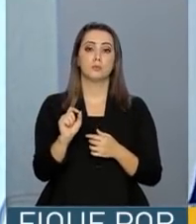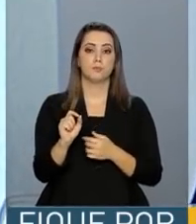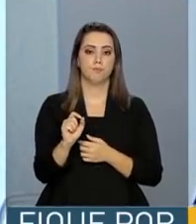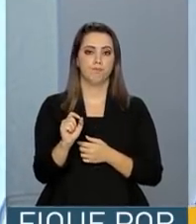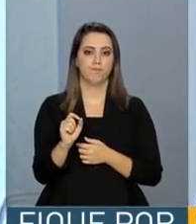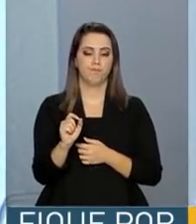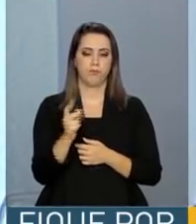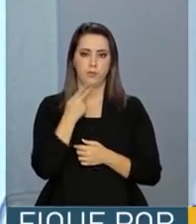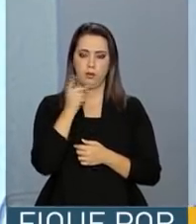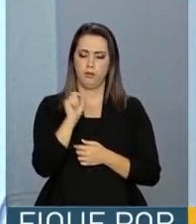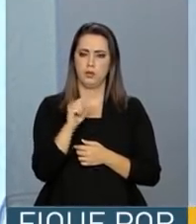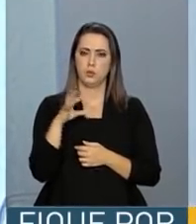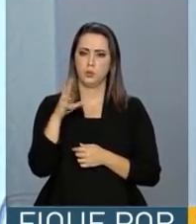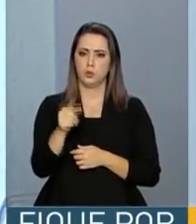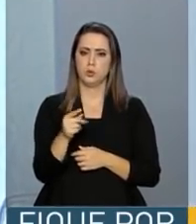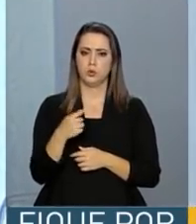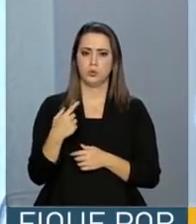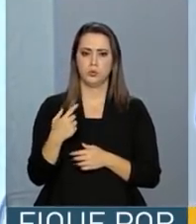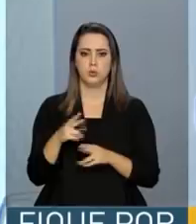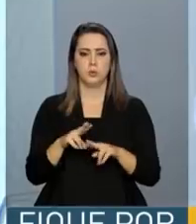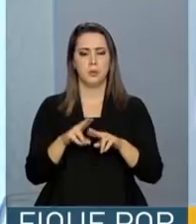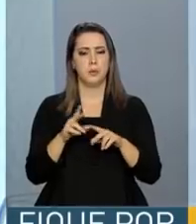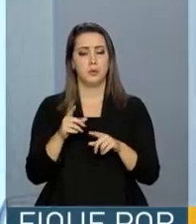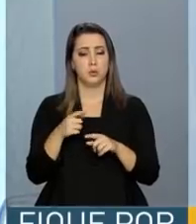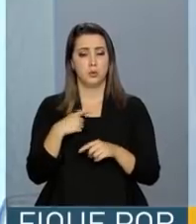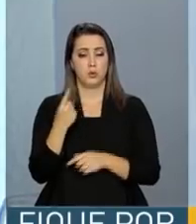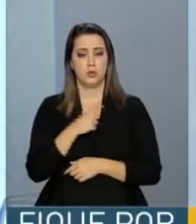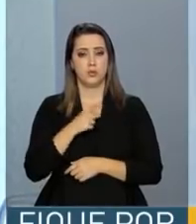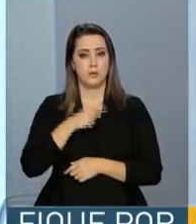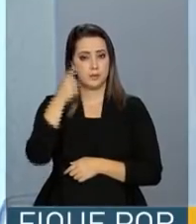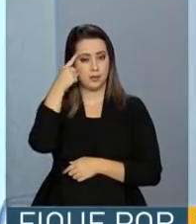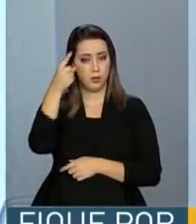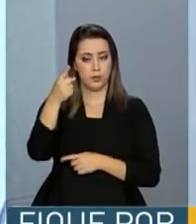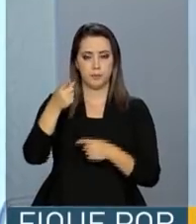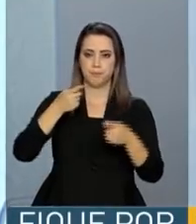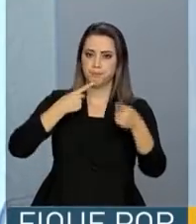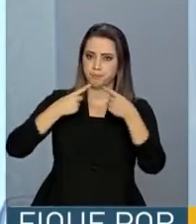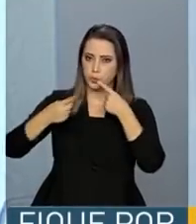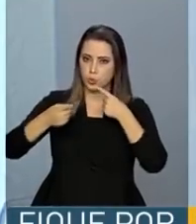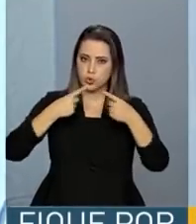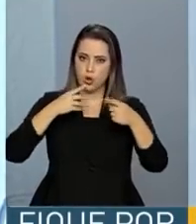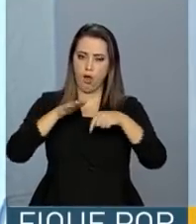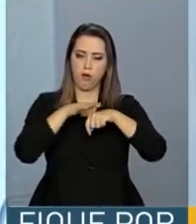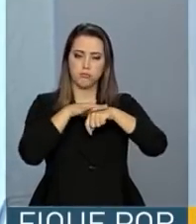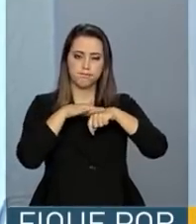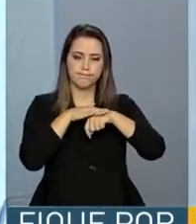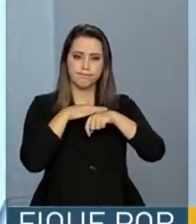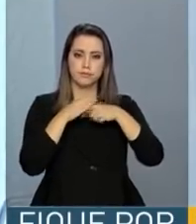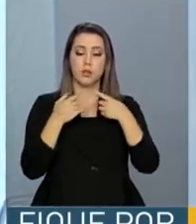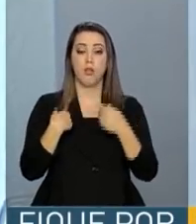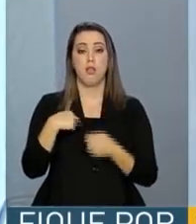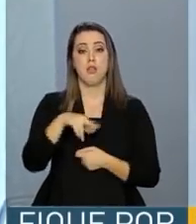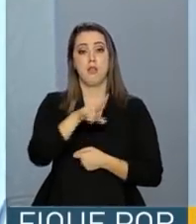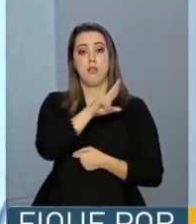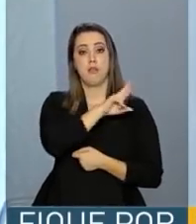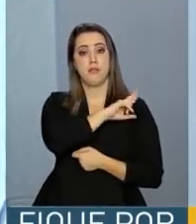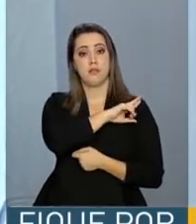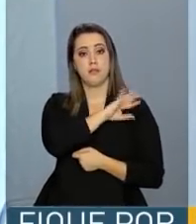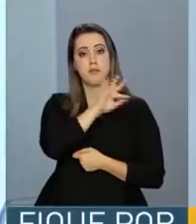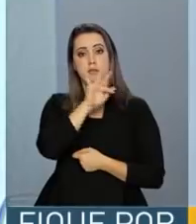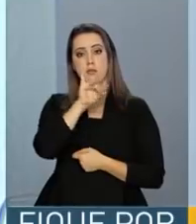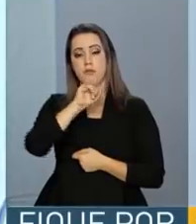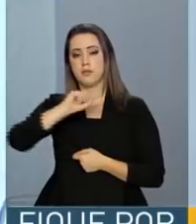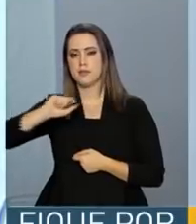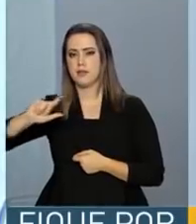dizendo que tudo isso pautou se pela idéia do diálogo que já reproduzir pela idéia da responsabilidade fiscal